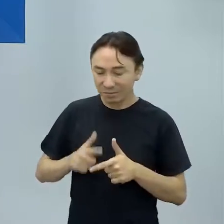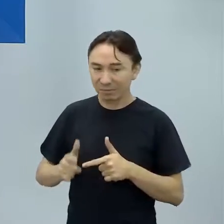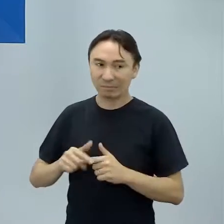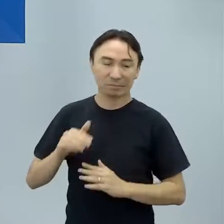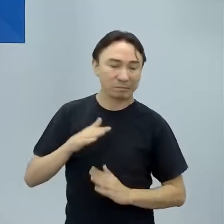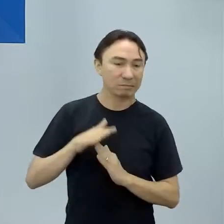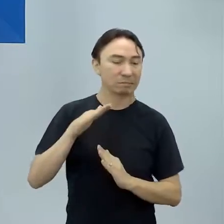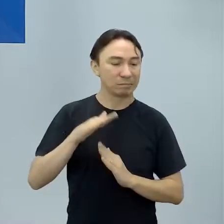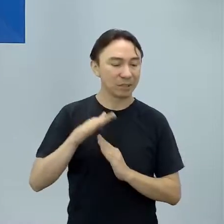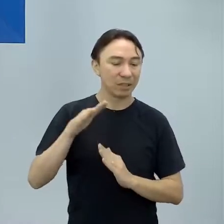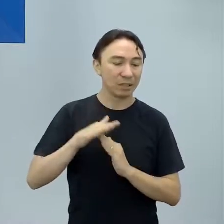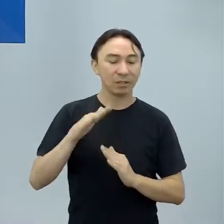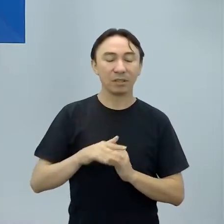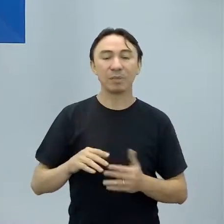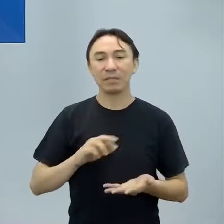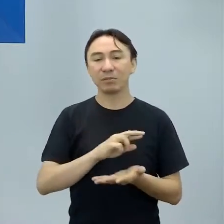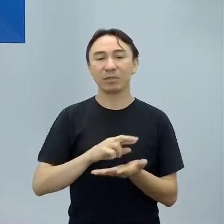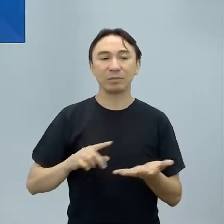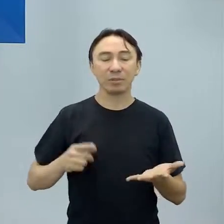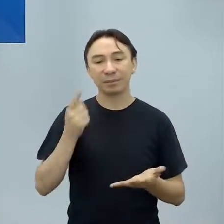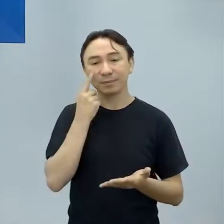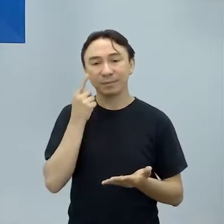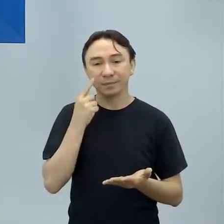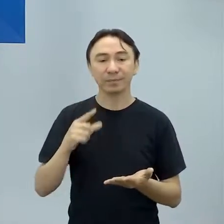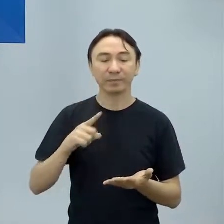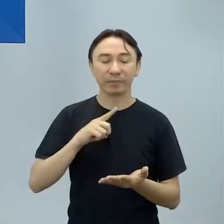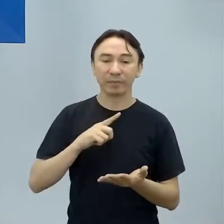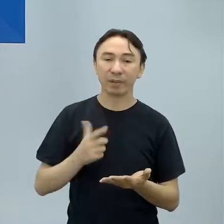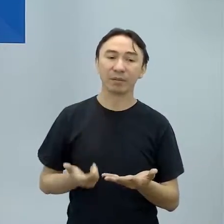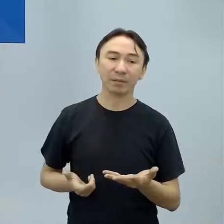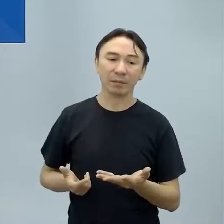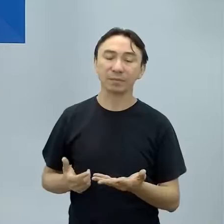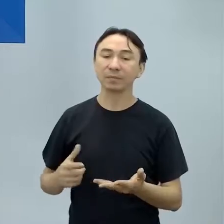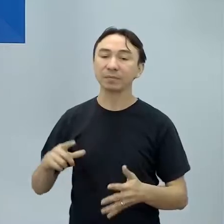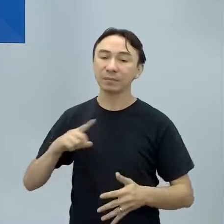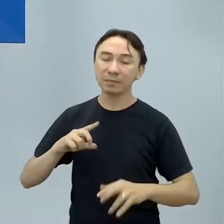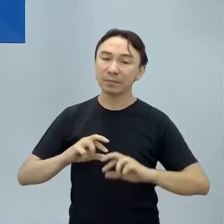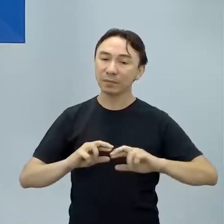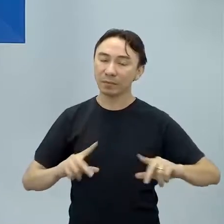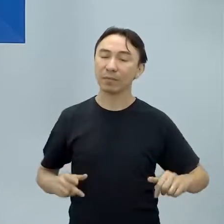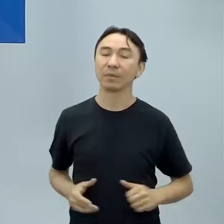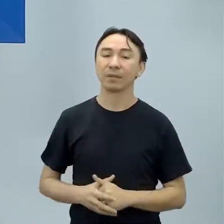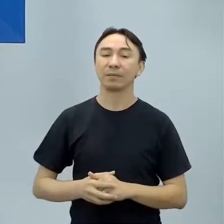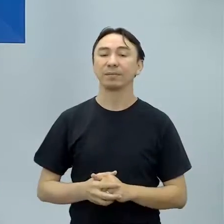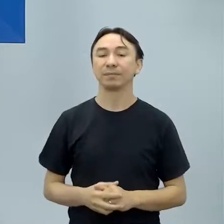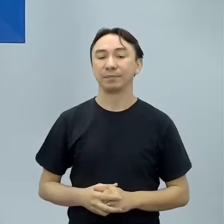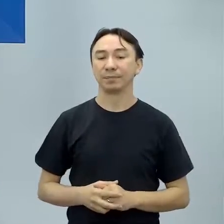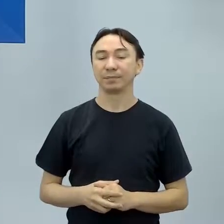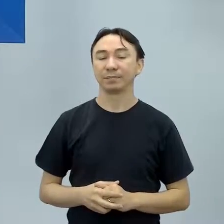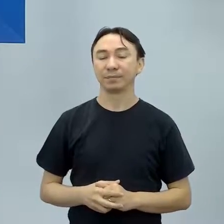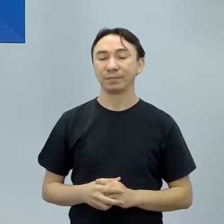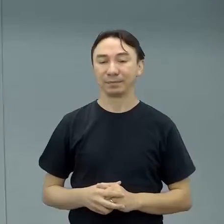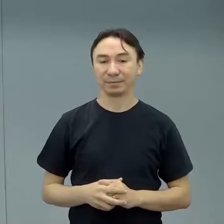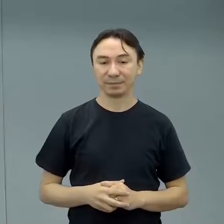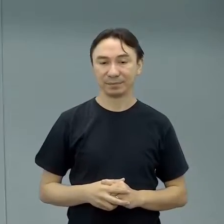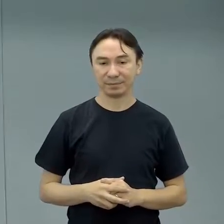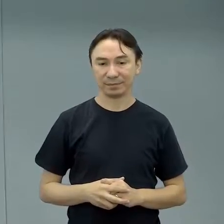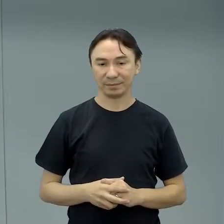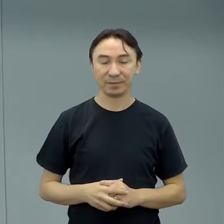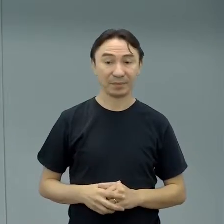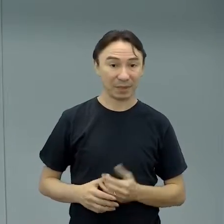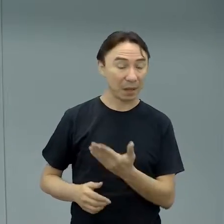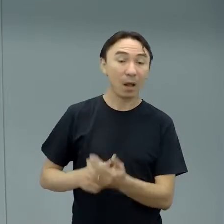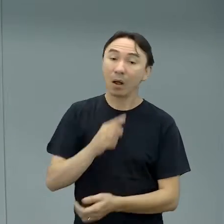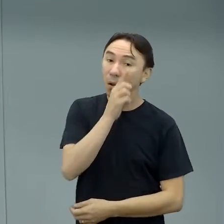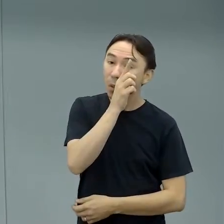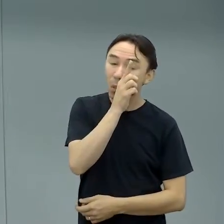E, para tratar essas questões, a gente utiliza as atividades como meio, como recurso para isso. Tá. Eu conheci a Luana, eu vou